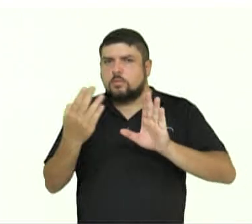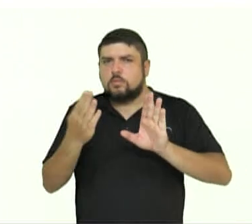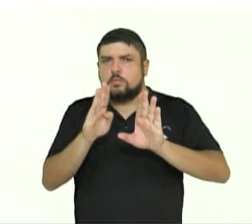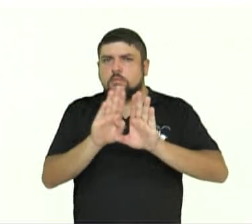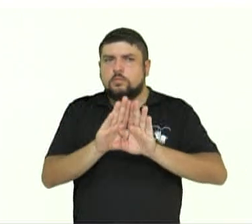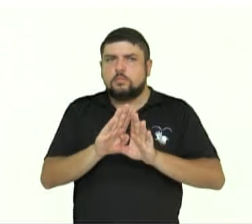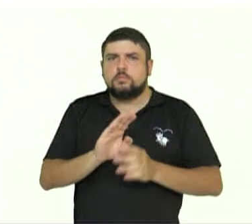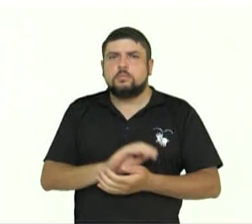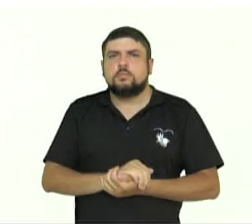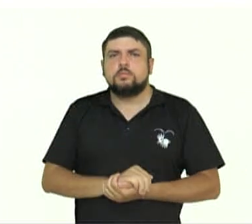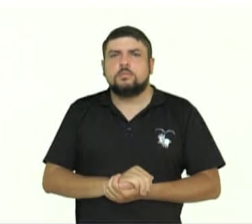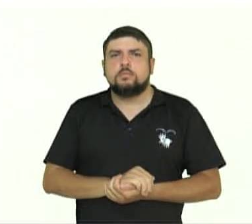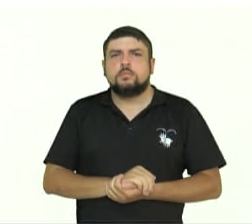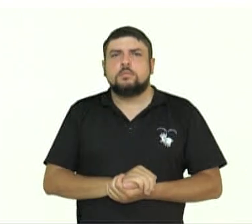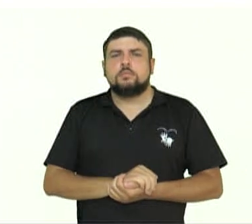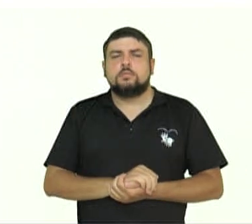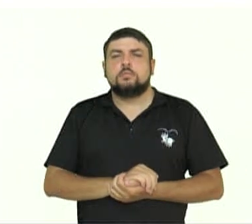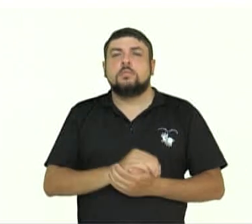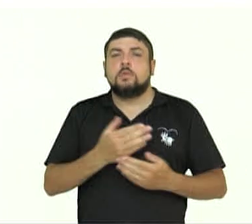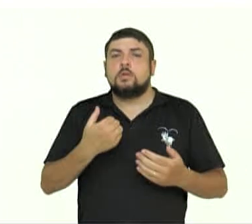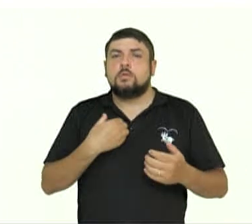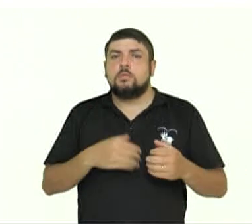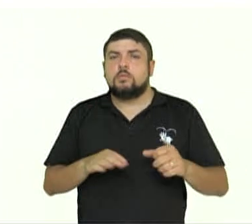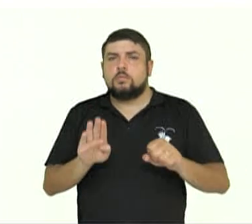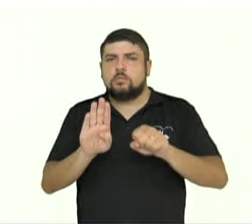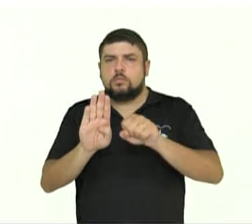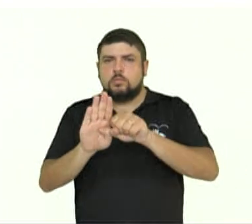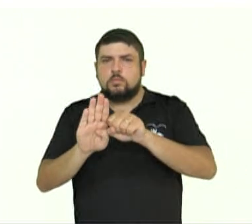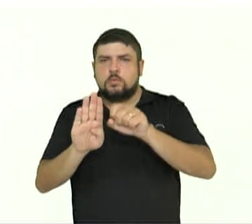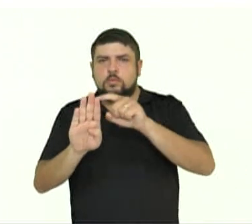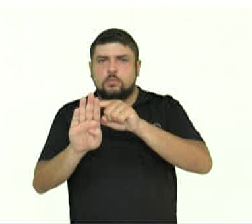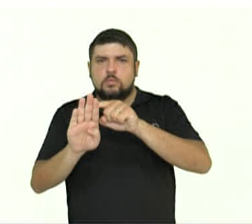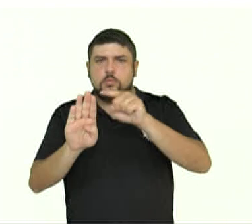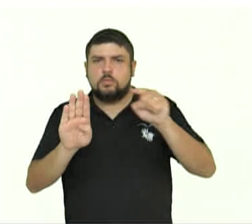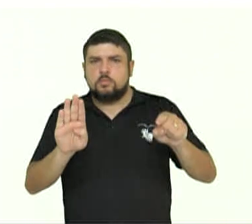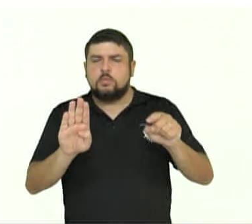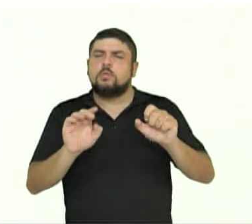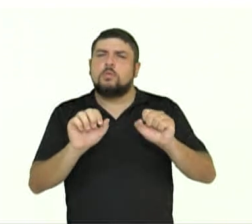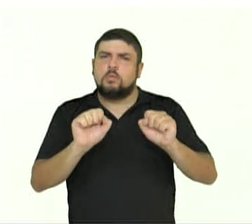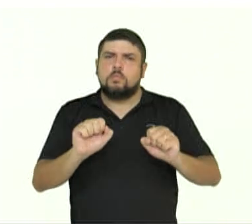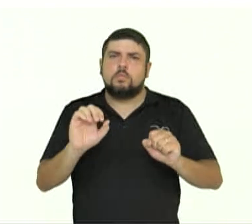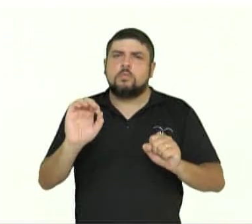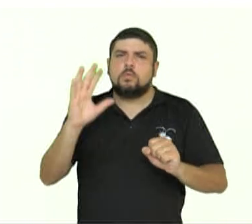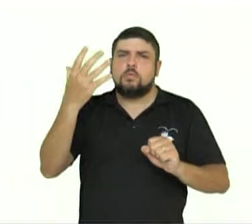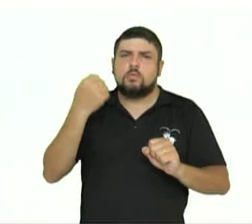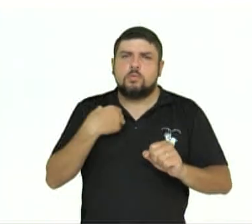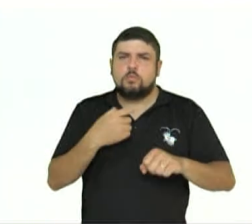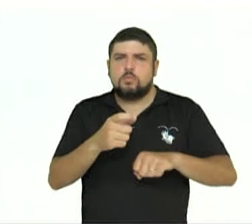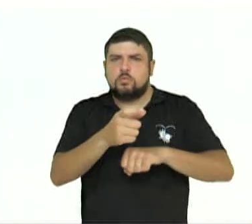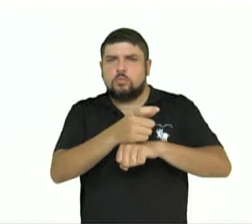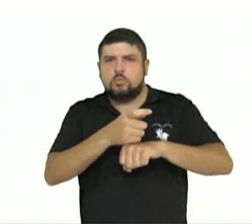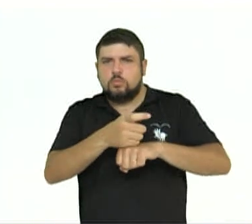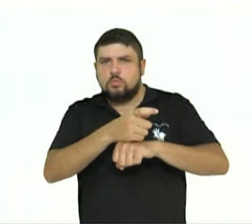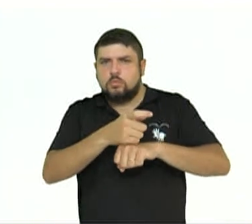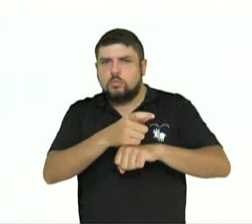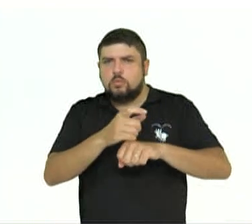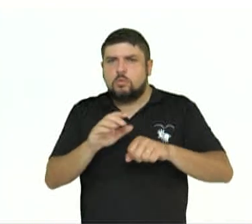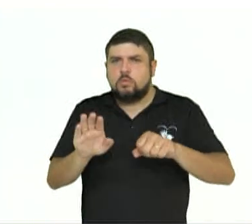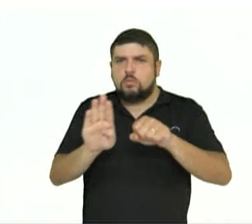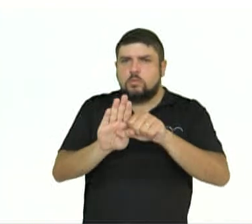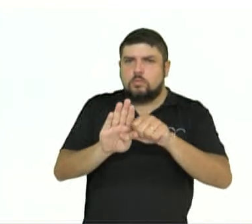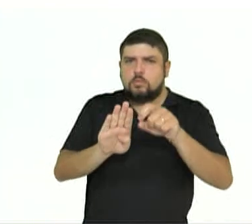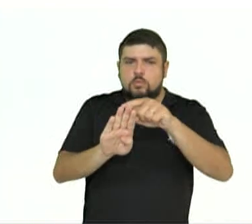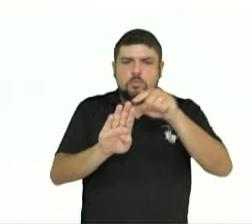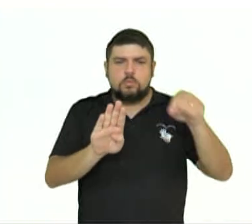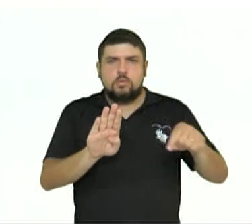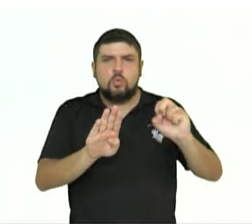vem aqui no caso antes desse substantivo, como nós vimos, isso pode acontecer. O adjetivo pode vir antes ou depois